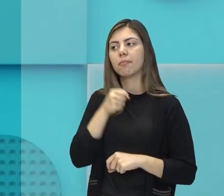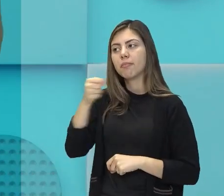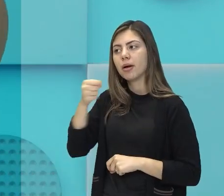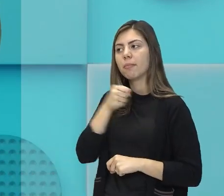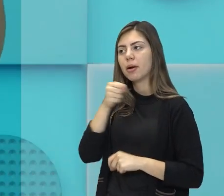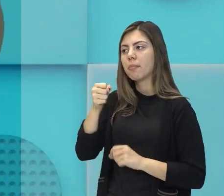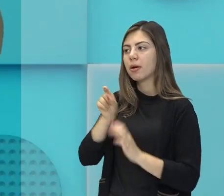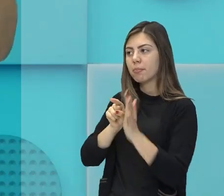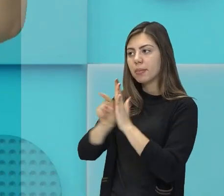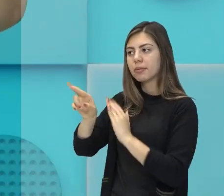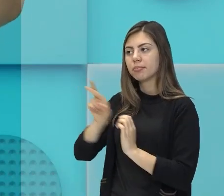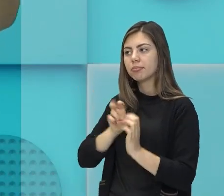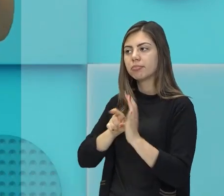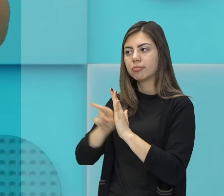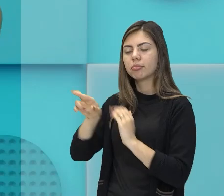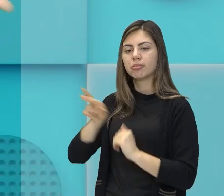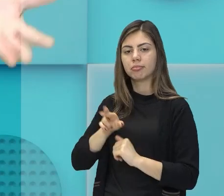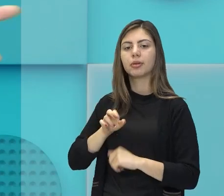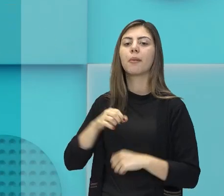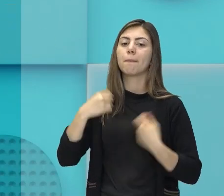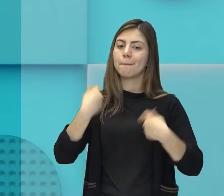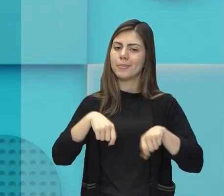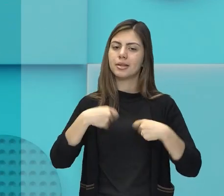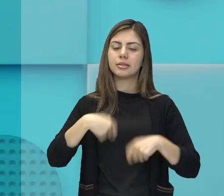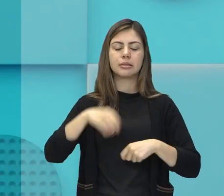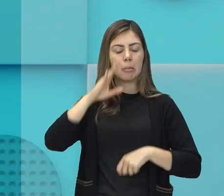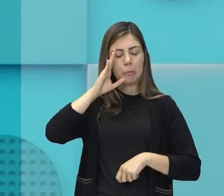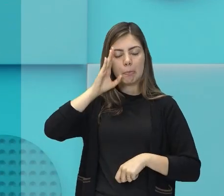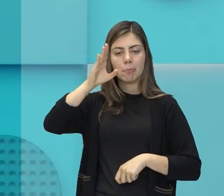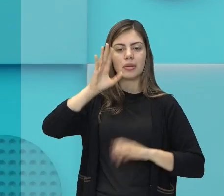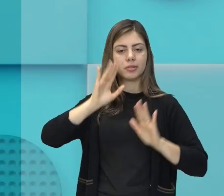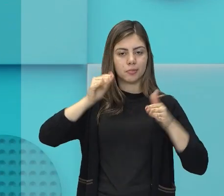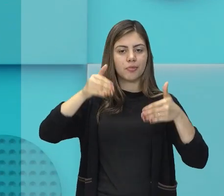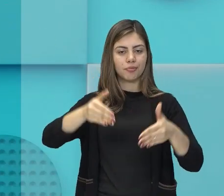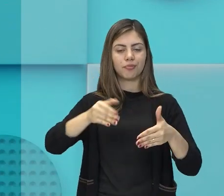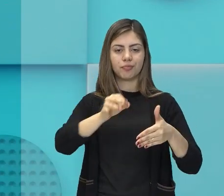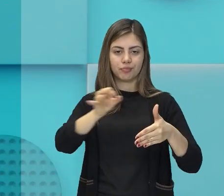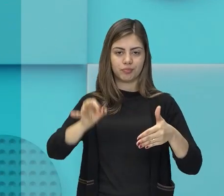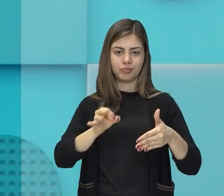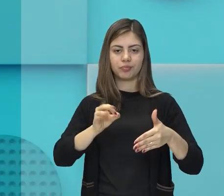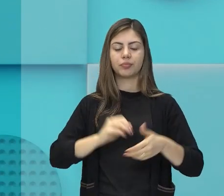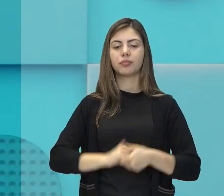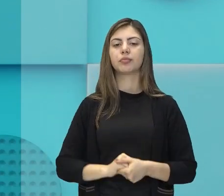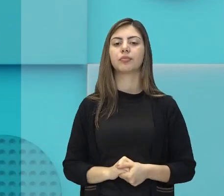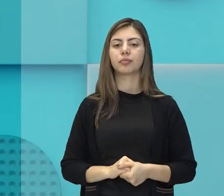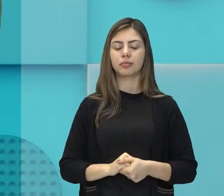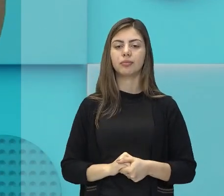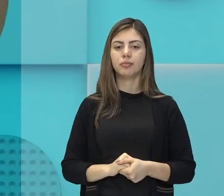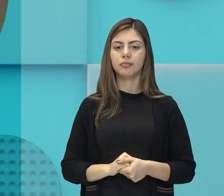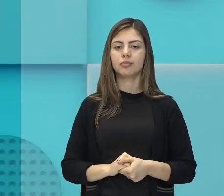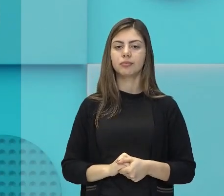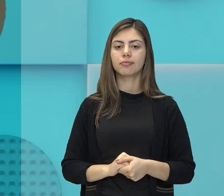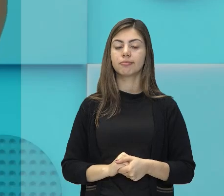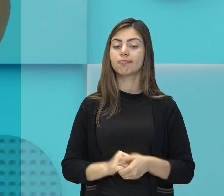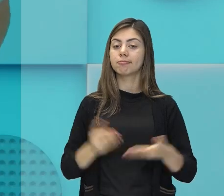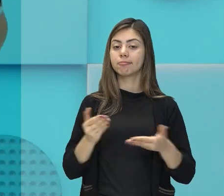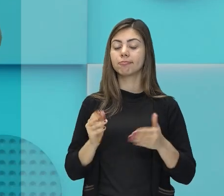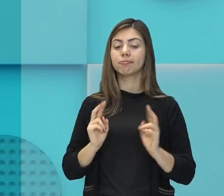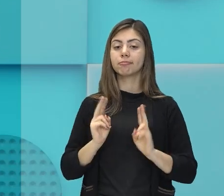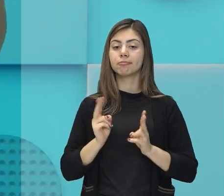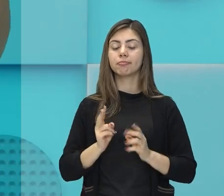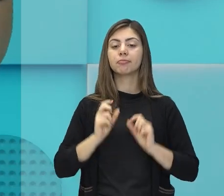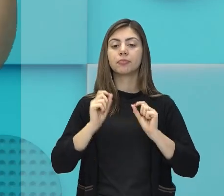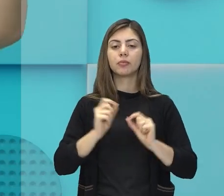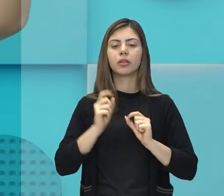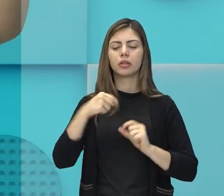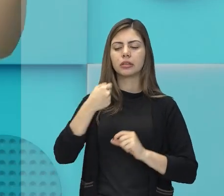acontecer. Esse deve ser o objetivo principal dela, ok? Então, Seguindo adiante, nós vamos então agora